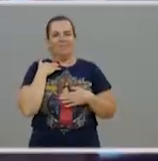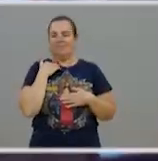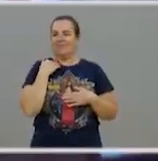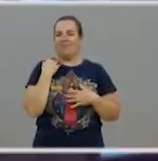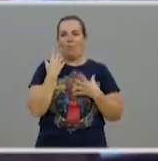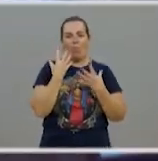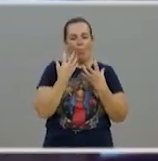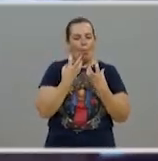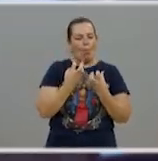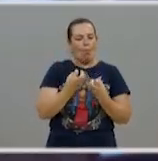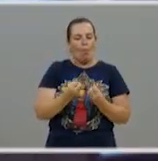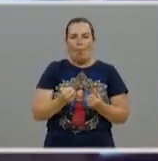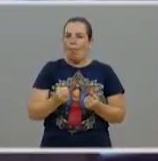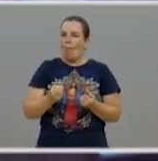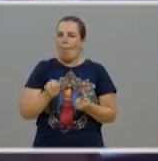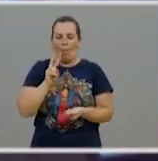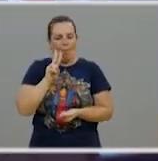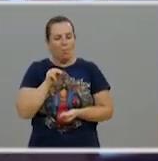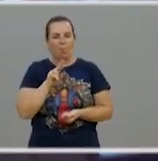Seca jamais.